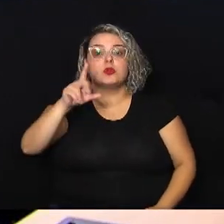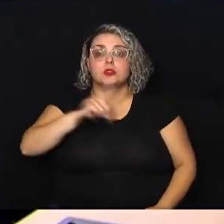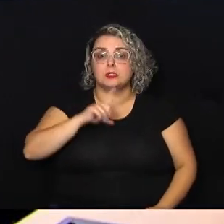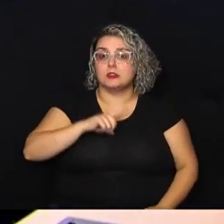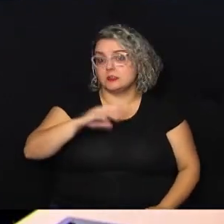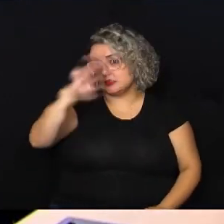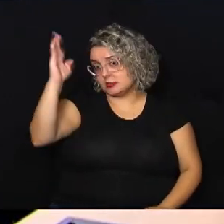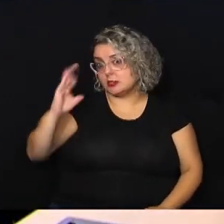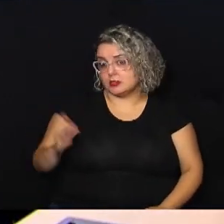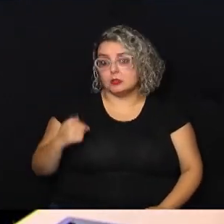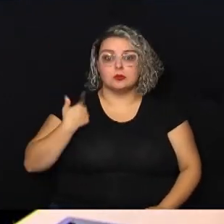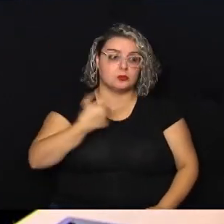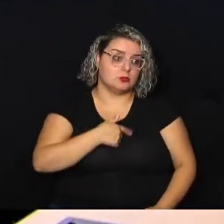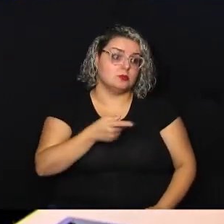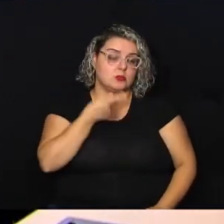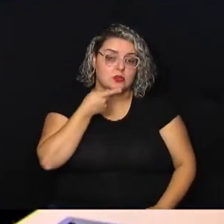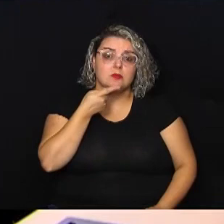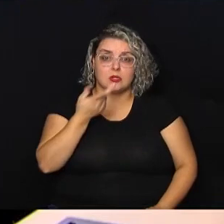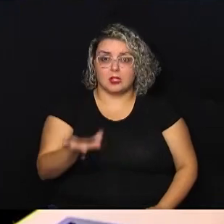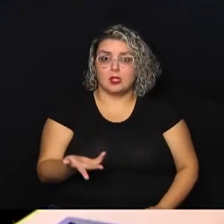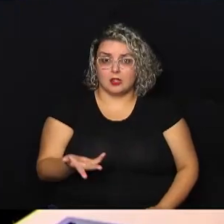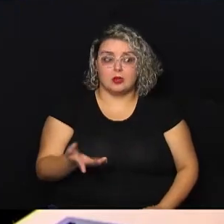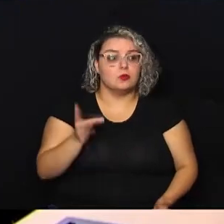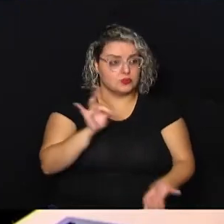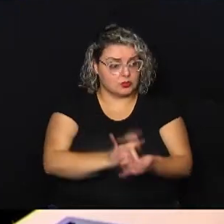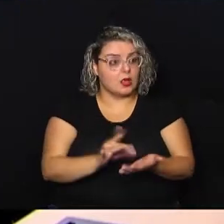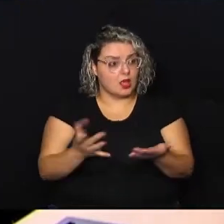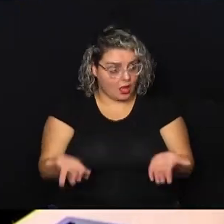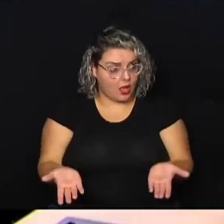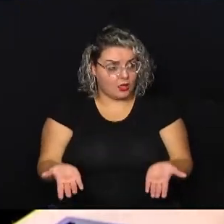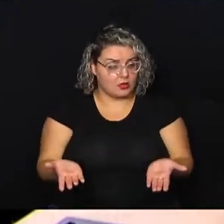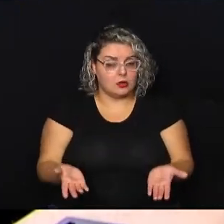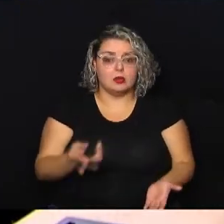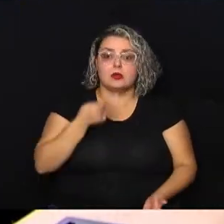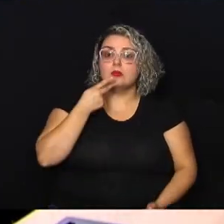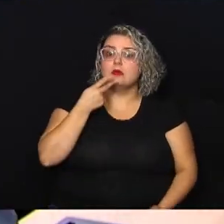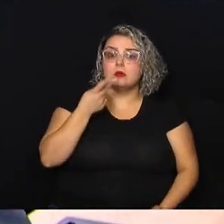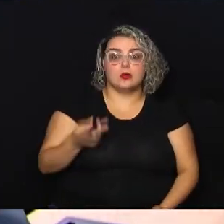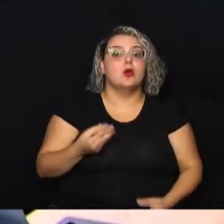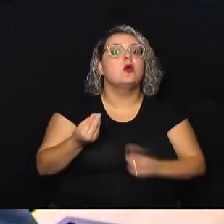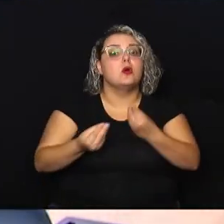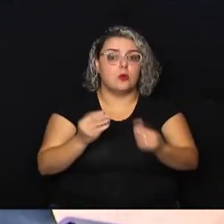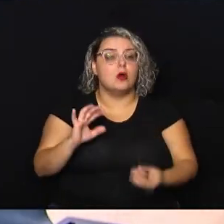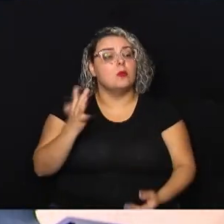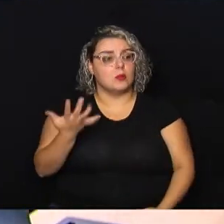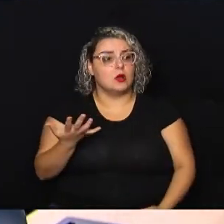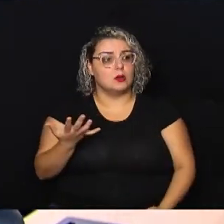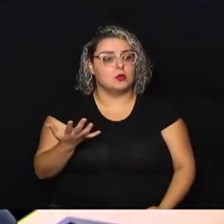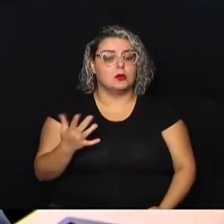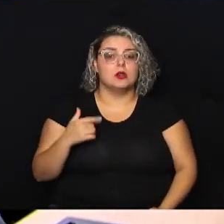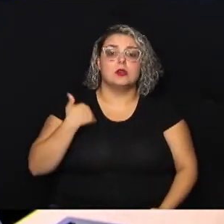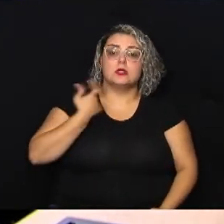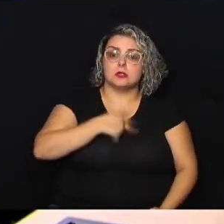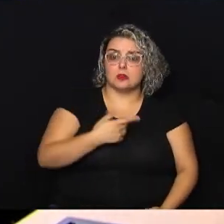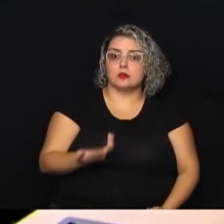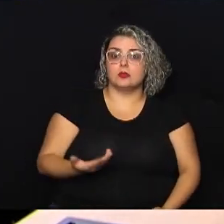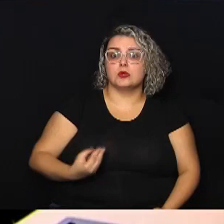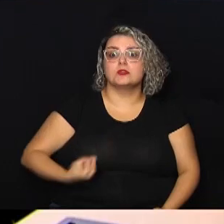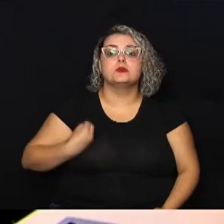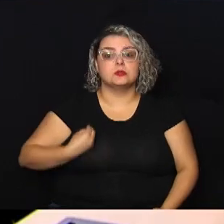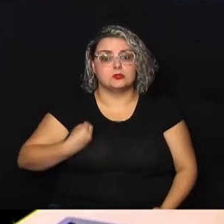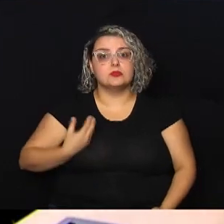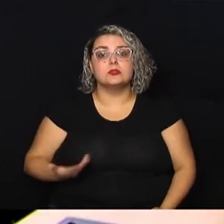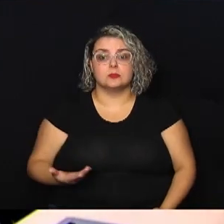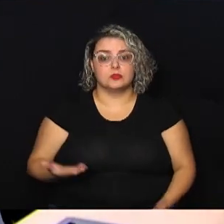Brasil. Tem que ser contada de fato como ela é, tem que ser contado como ela aconteceu. Então o que nós vivenciamos